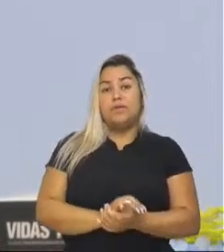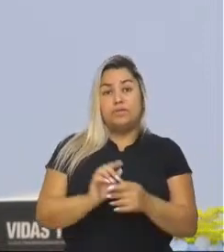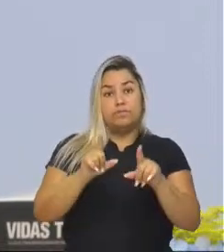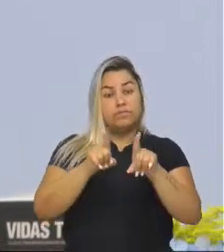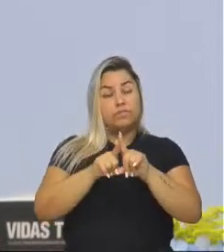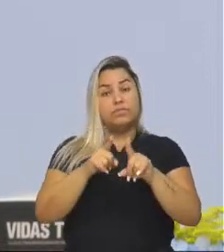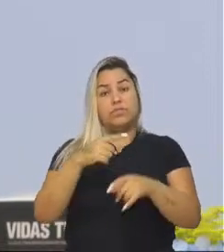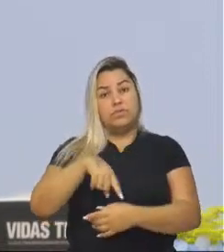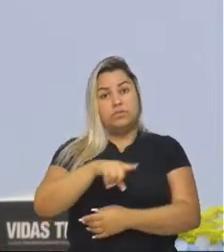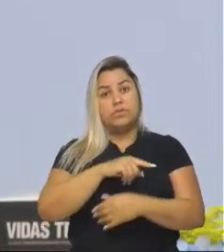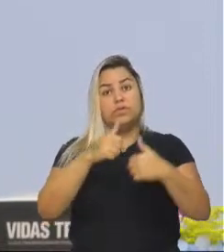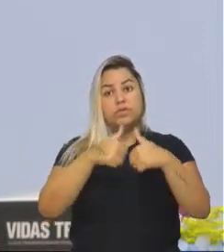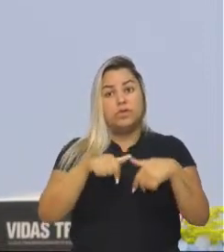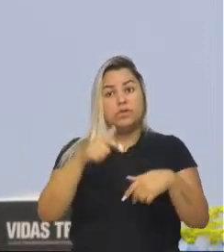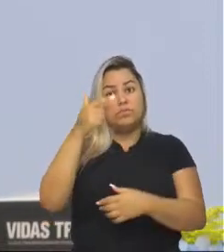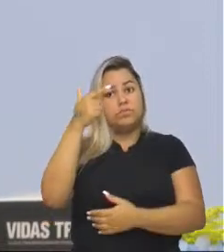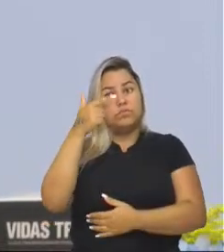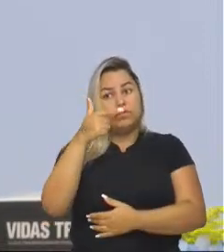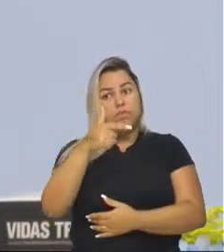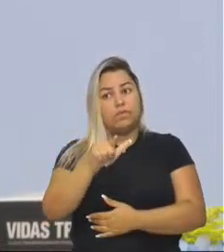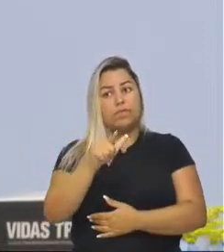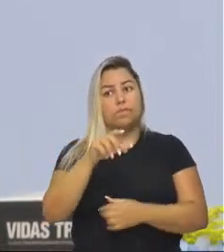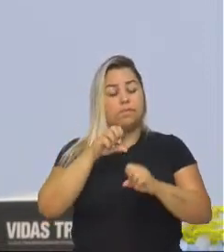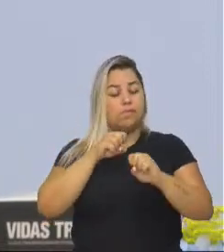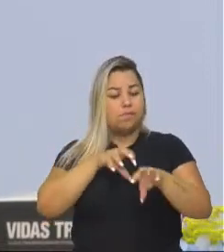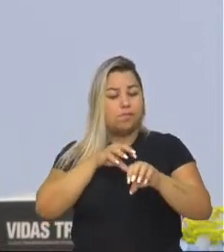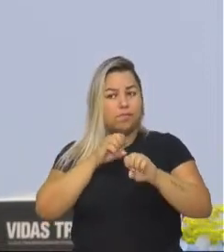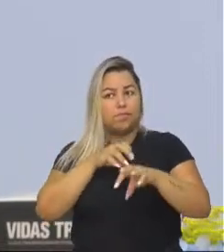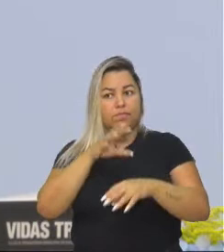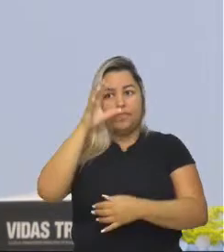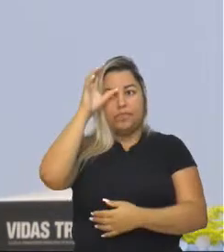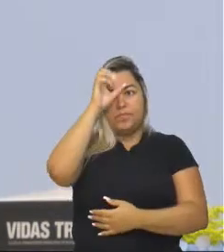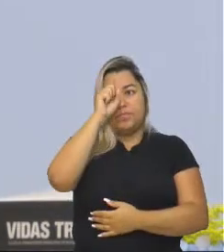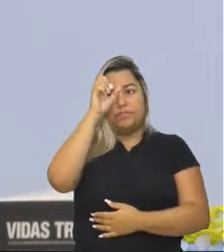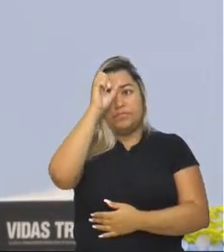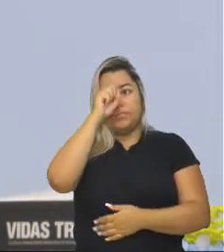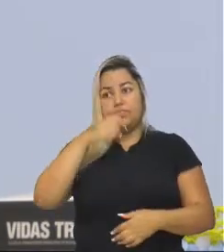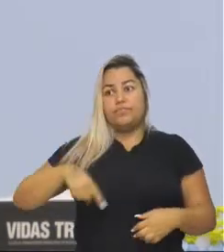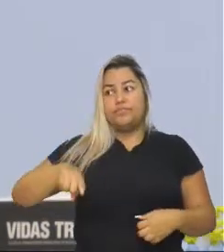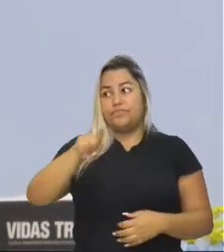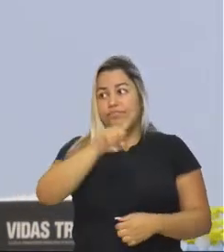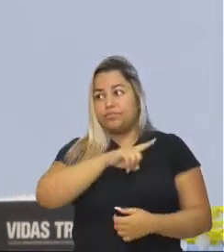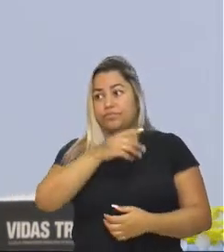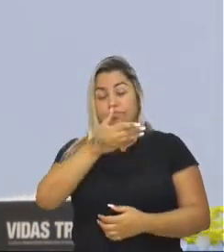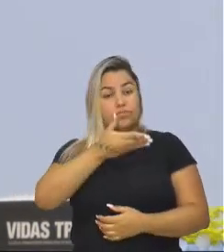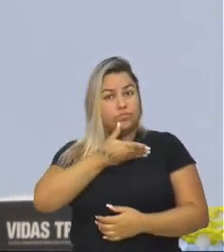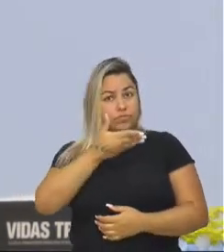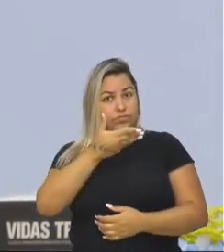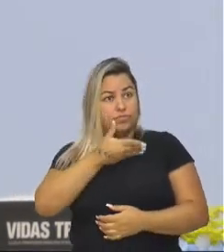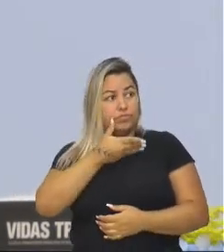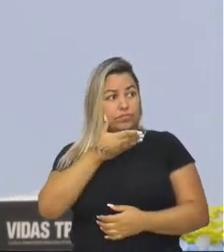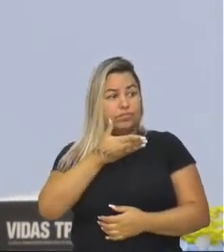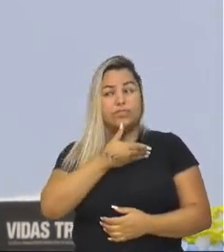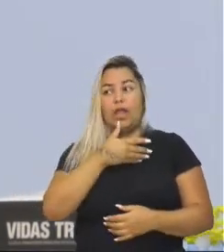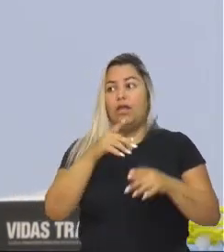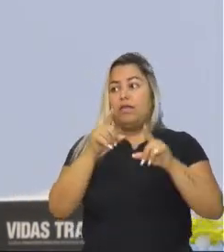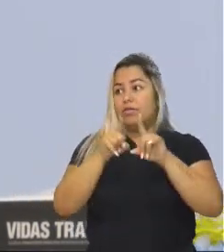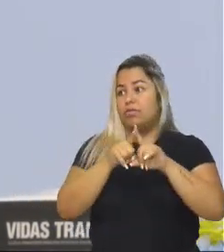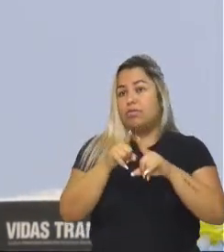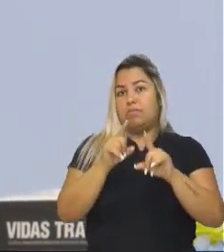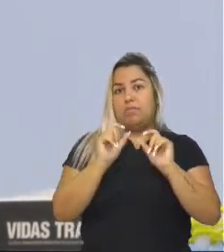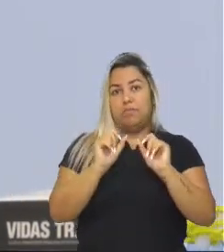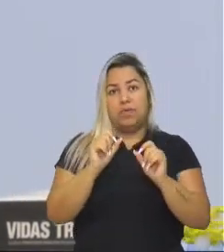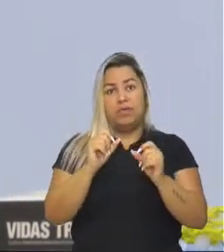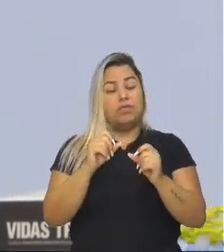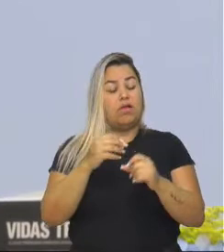conquistando. Fica aí o ensinamento do nosso amigo, do nosso companheiro, nas vidas